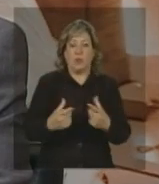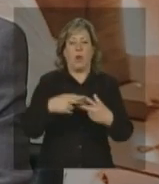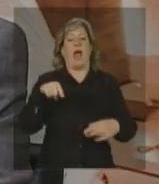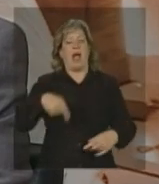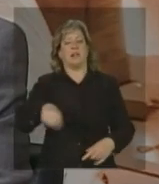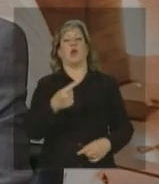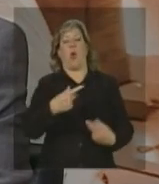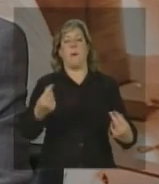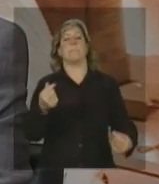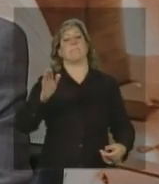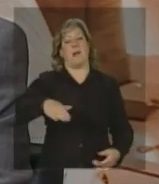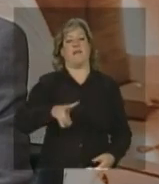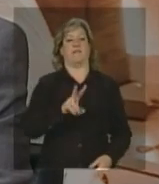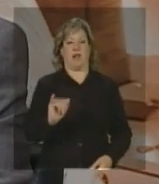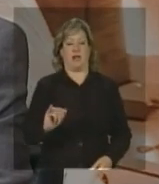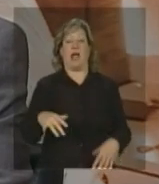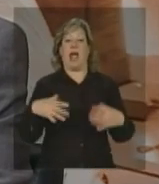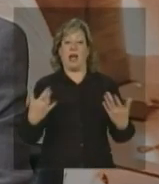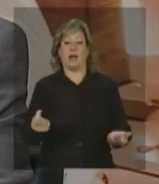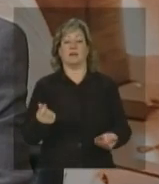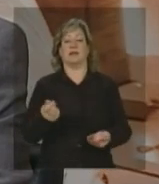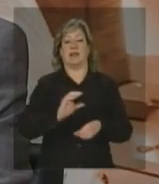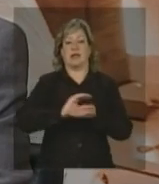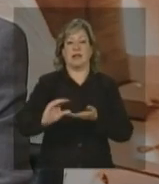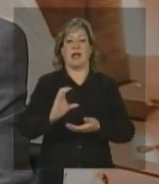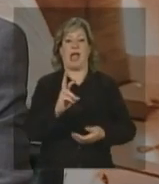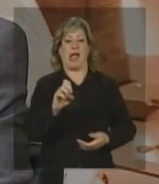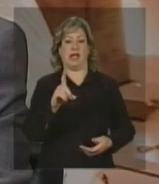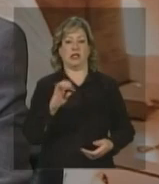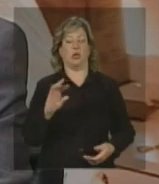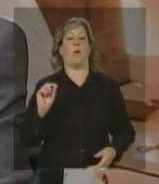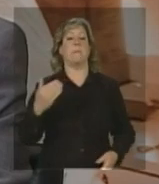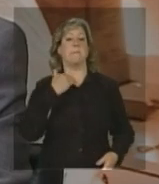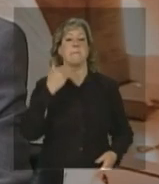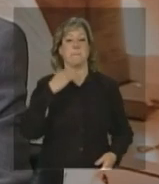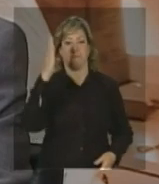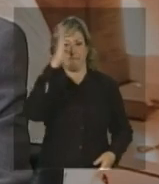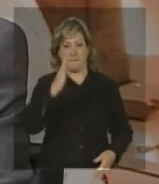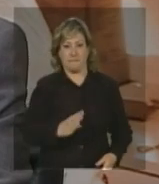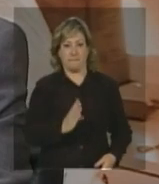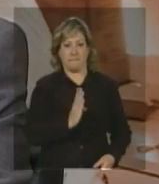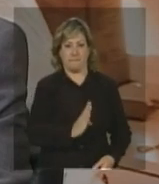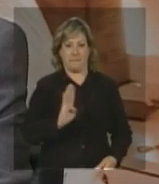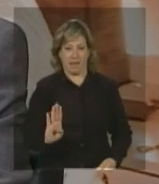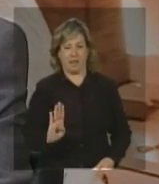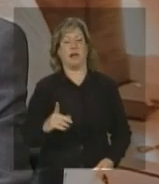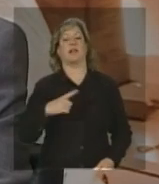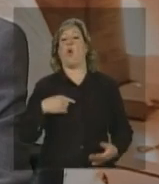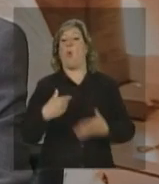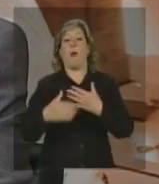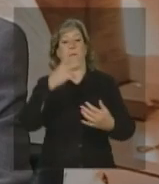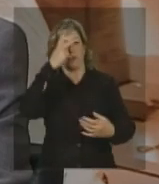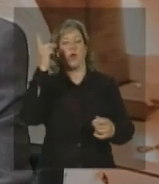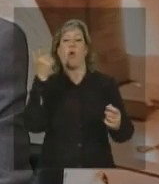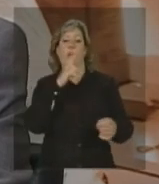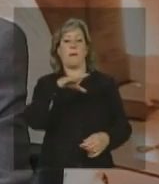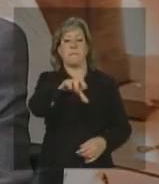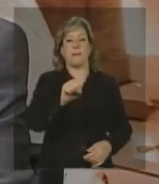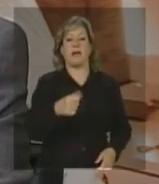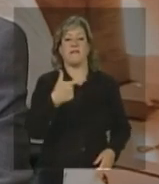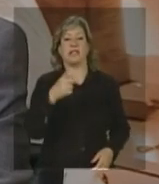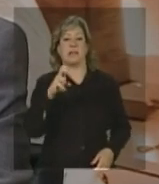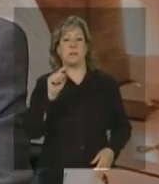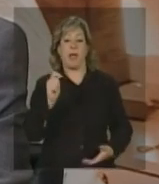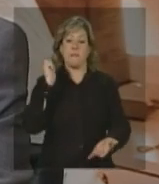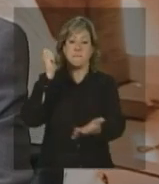ficarão bem mais em conta. E aí a linha de crédito pelo Banco do Brasil, que o Marek já falou, que qualquer pessoa vai poder acessar R$25 mil